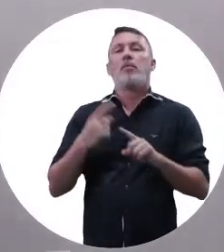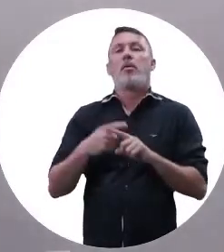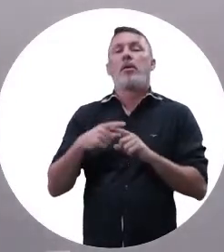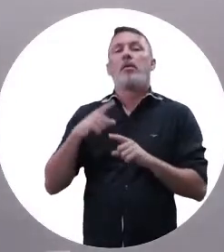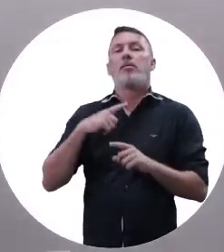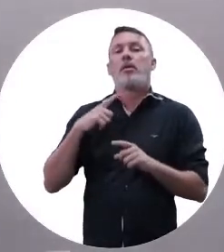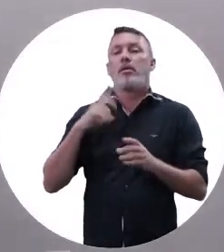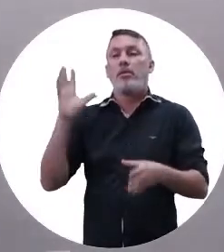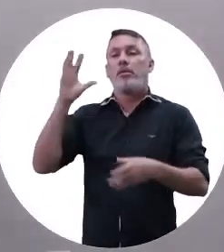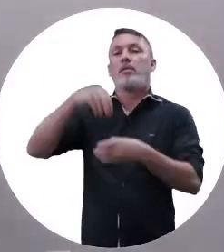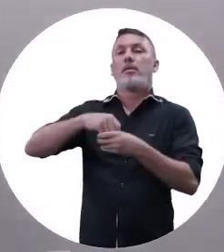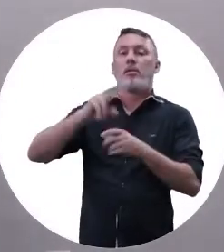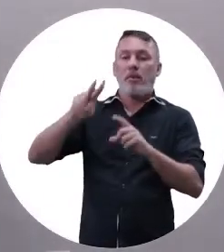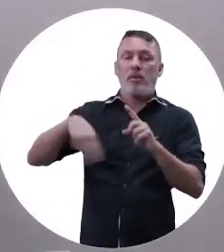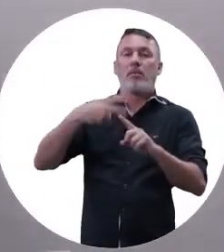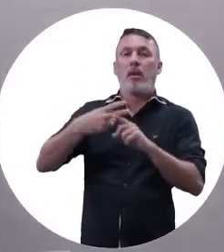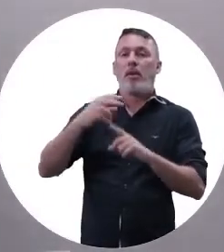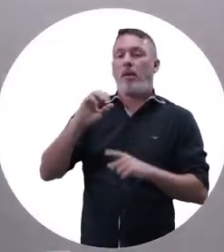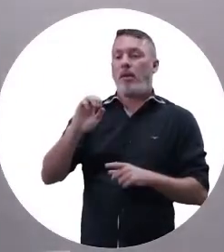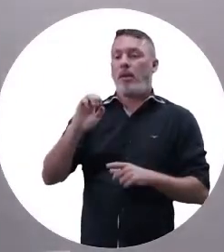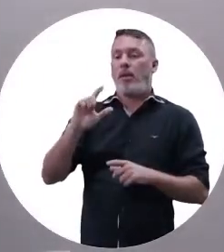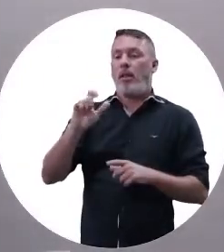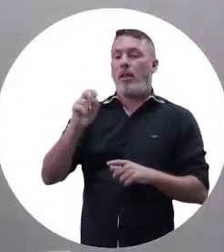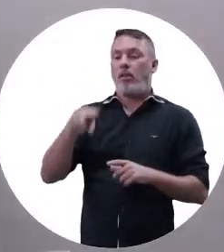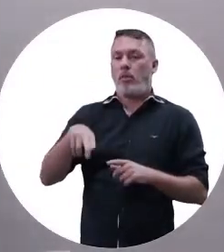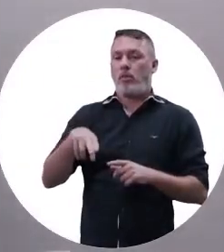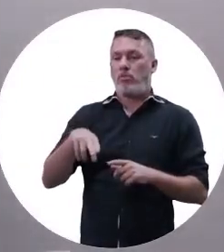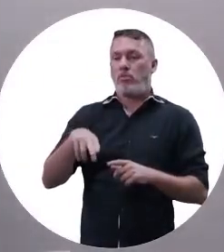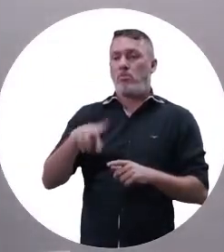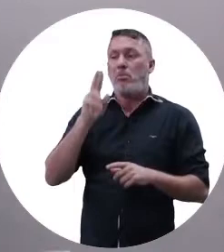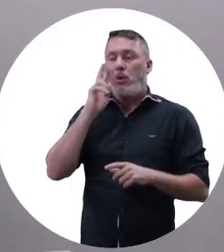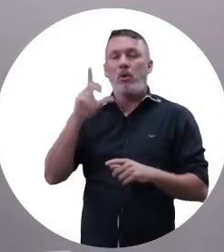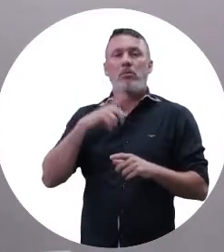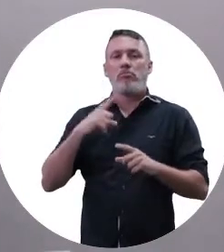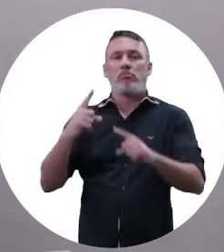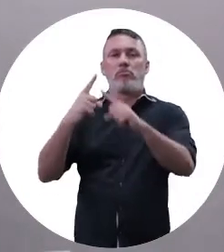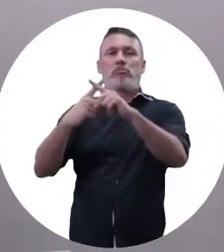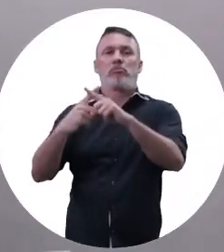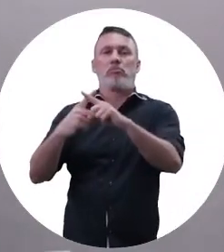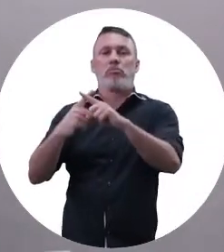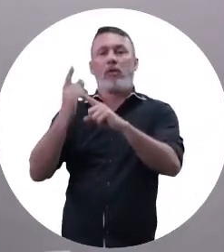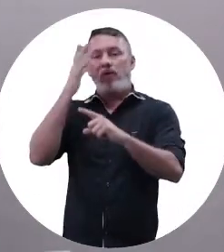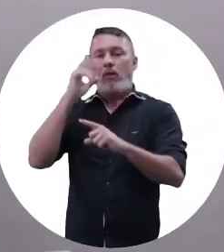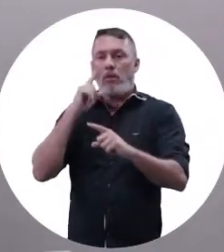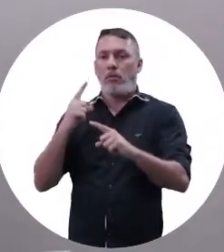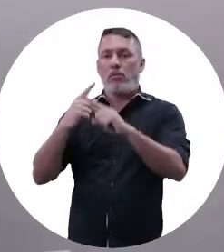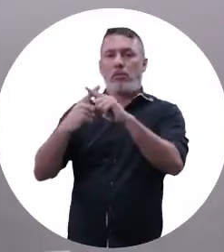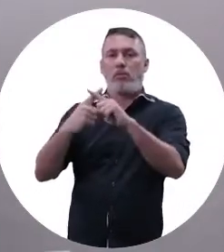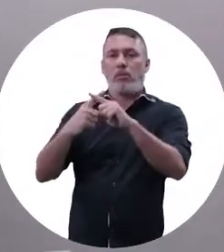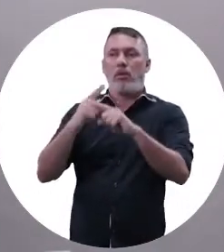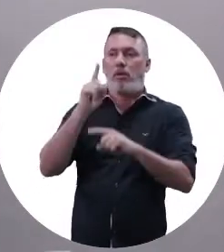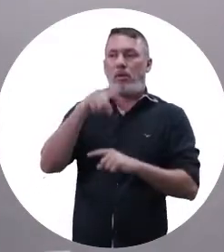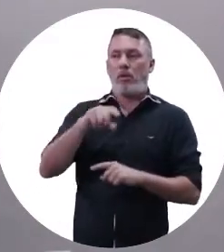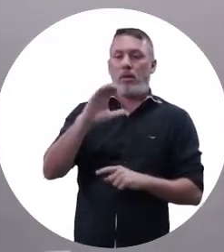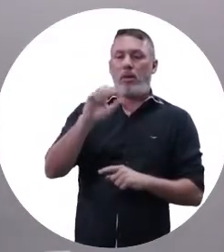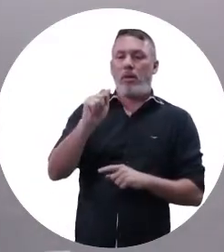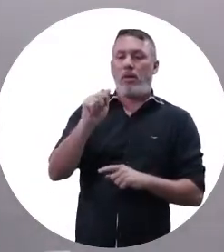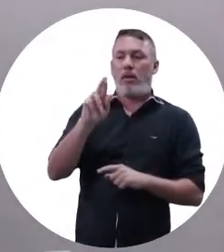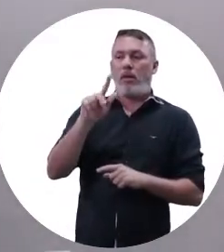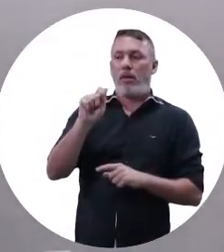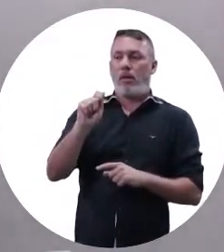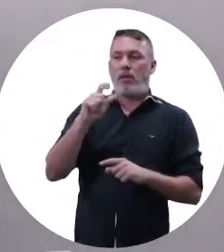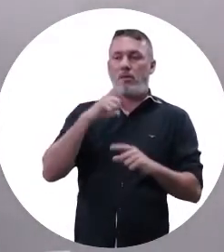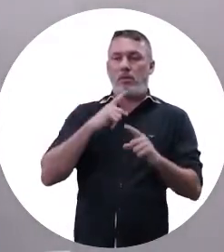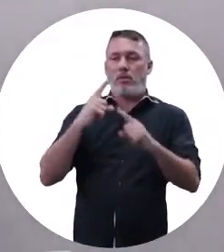porque ele ganhou um elétron. O que você vai fazer para descobrir a fórmula? Cruza as cargas. Eu estou cruzando a carga. Quando eu cruzo a carga, eu